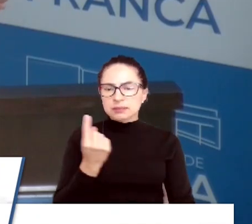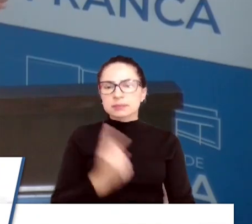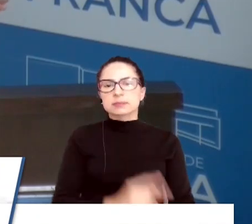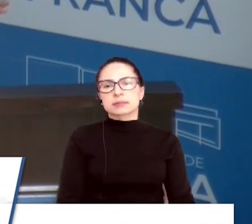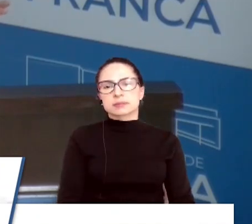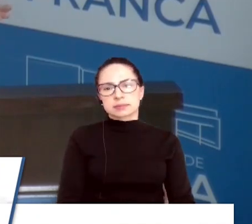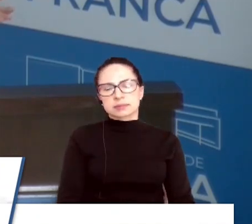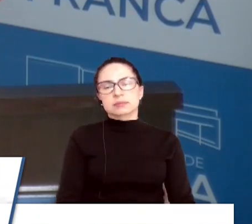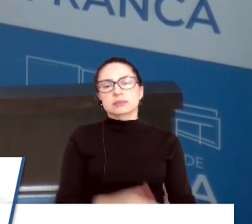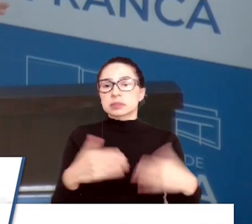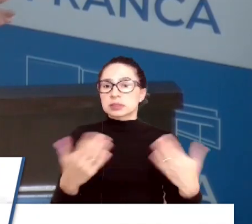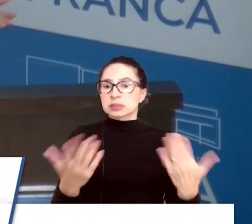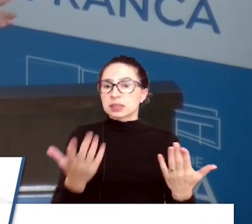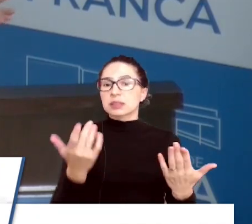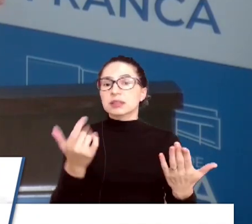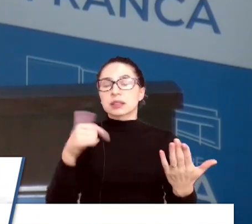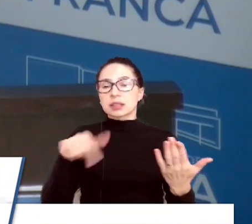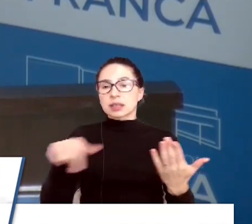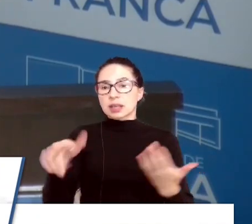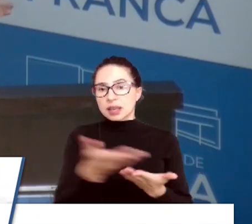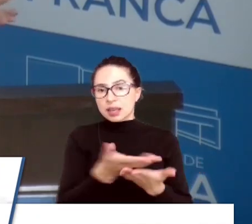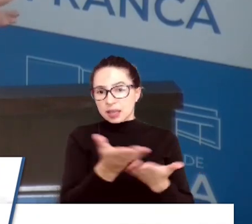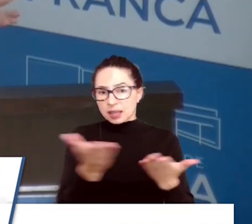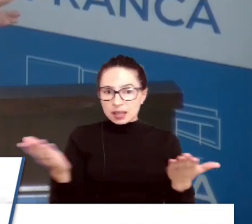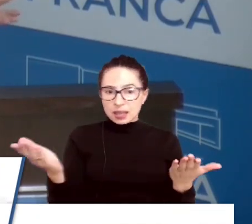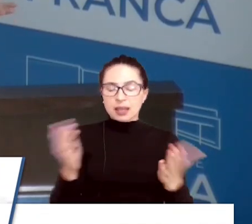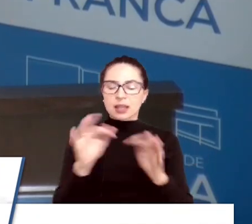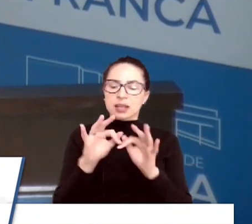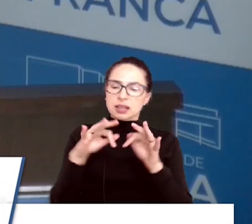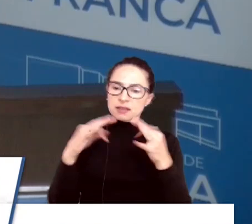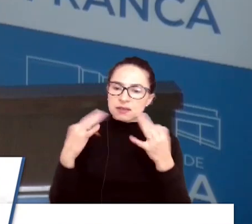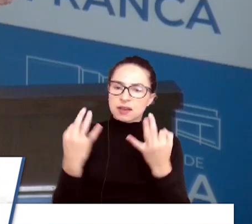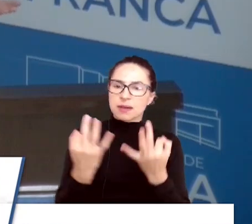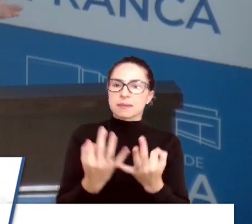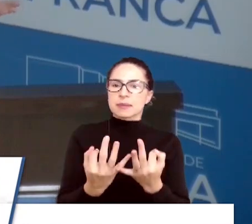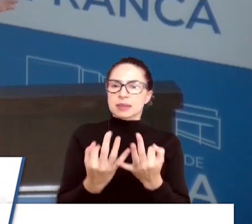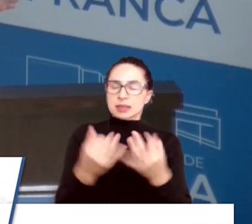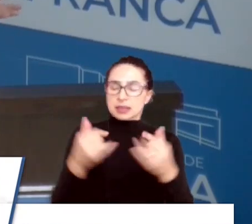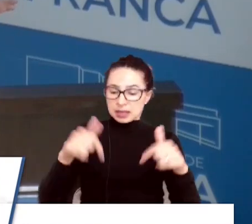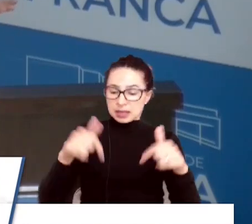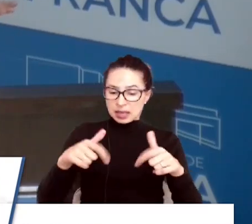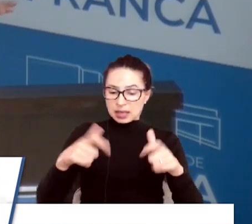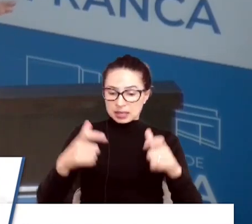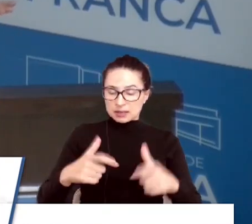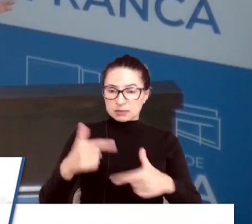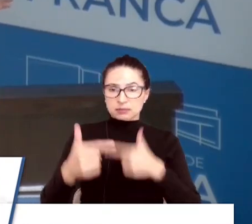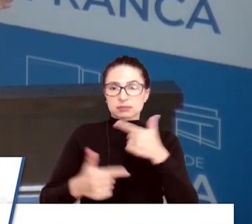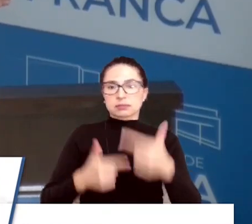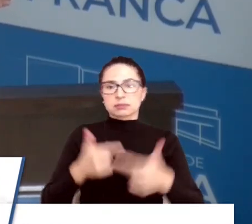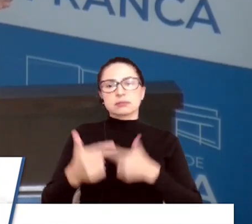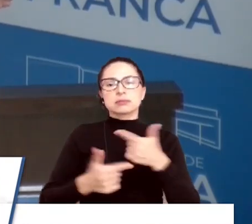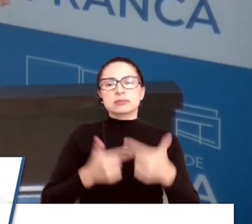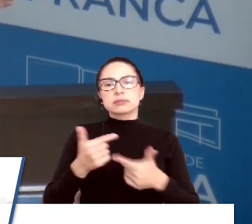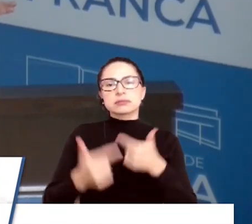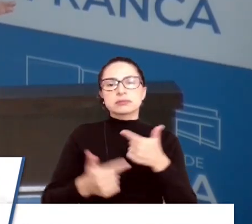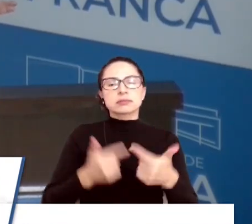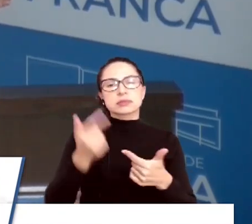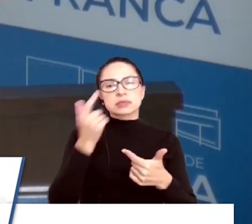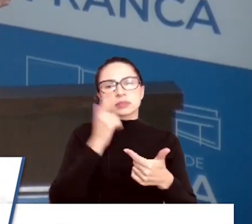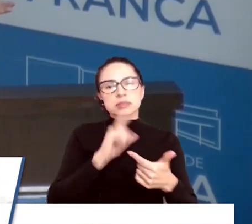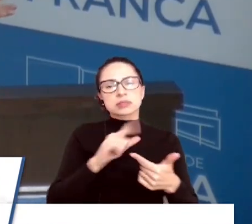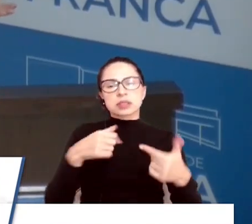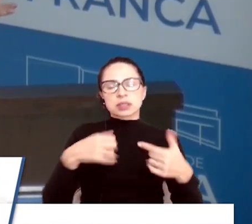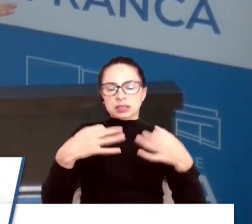E assim, Senhor, eles, suas famílias, este local de trabalho, Senhor,